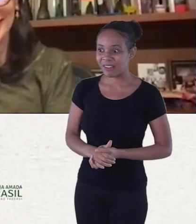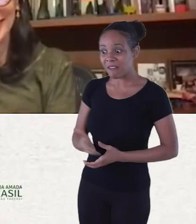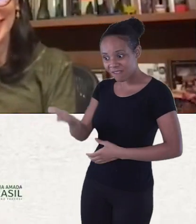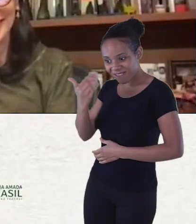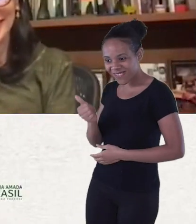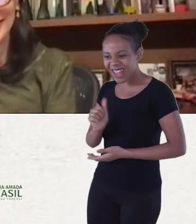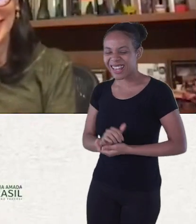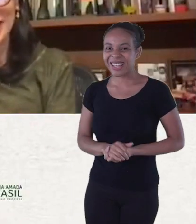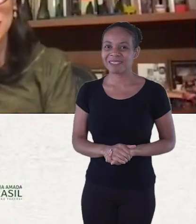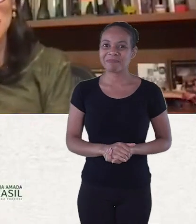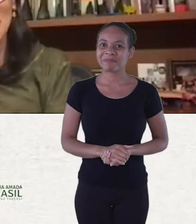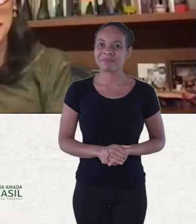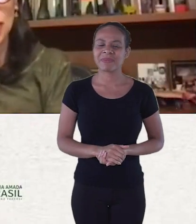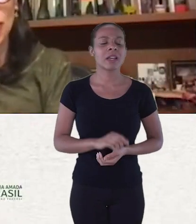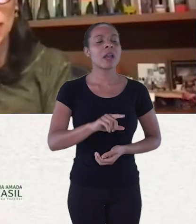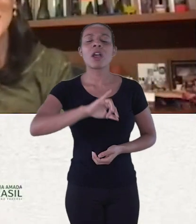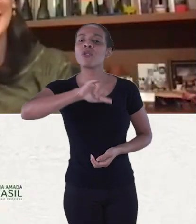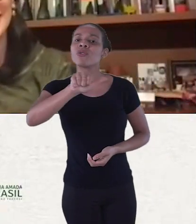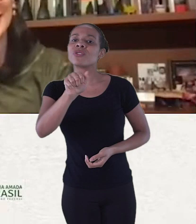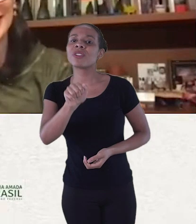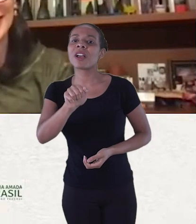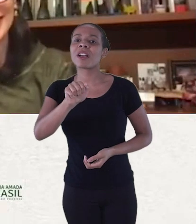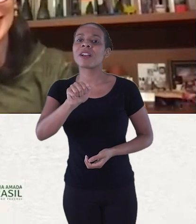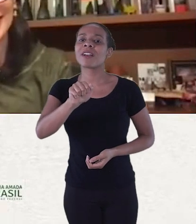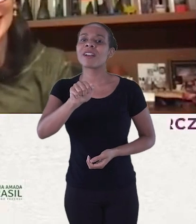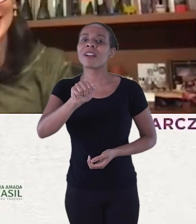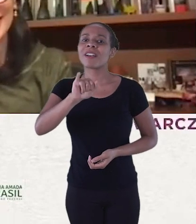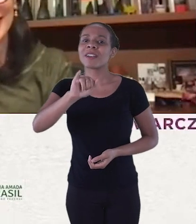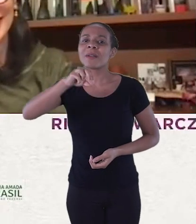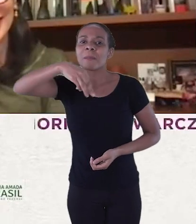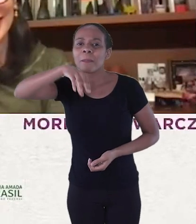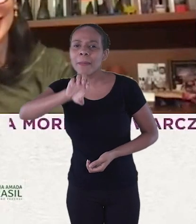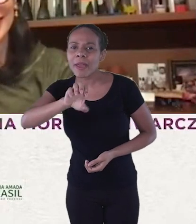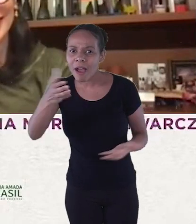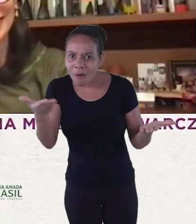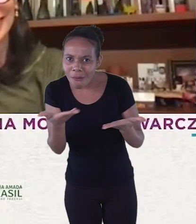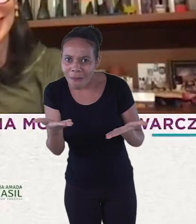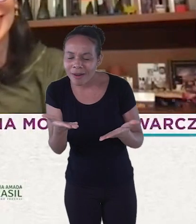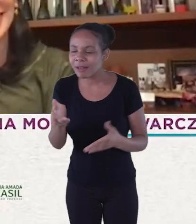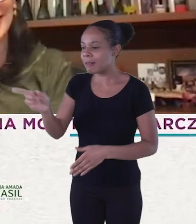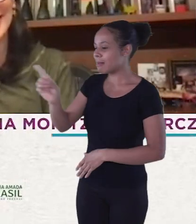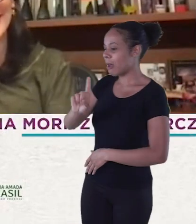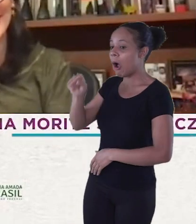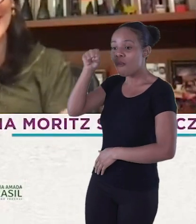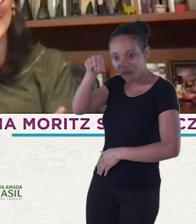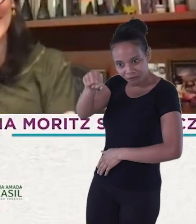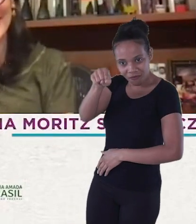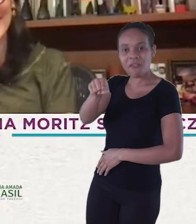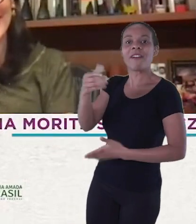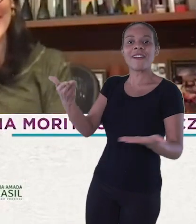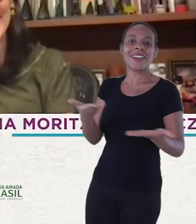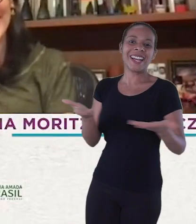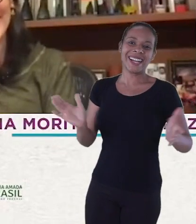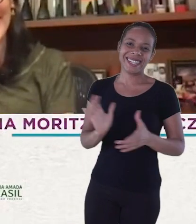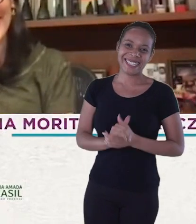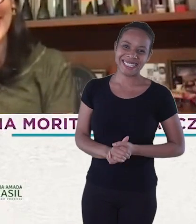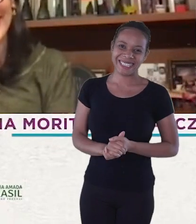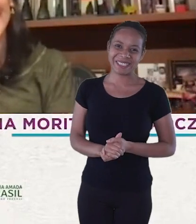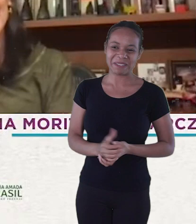É o Jaime? Não, Ou eu mudei na hora, eu quero falar com você agora. Bom.